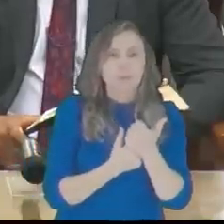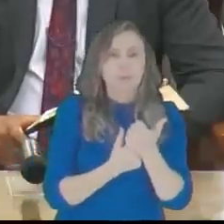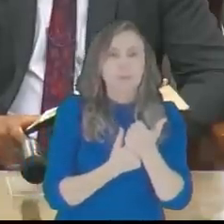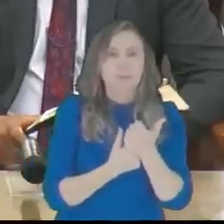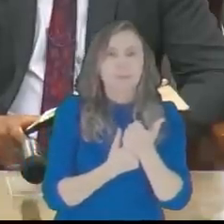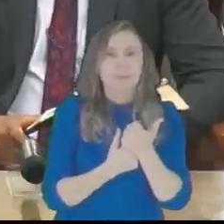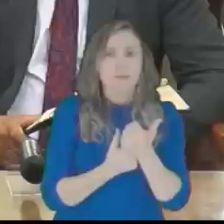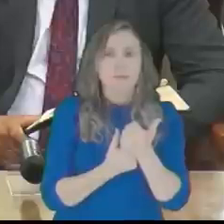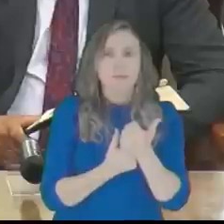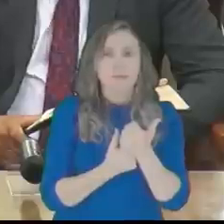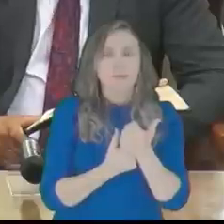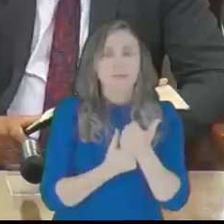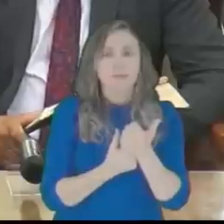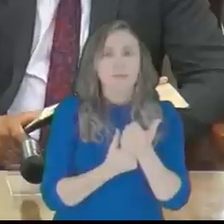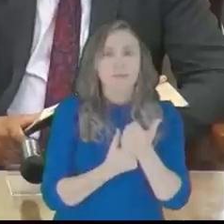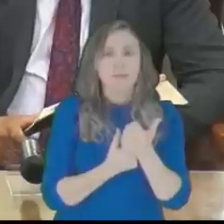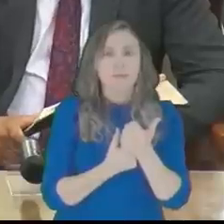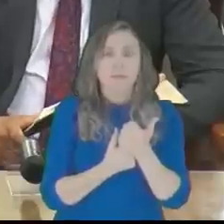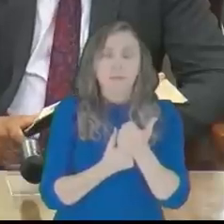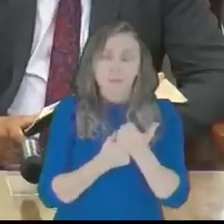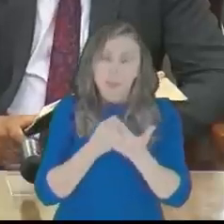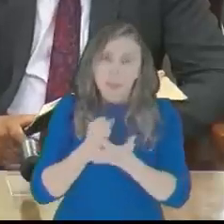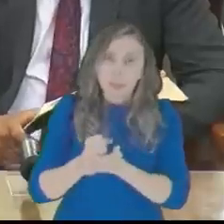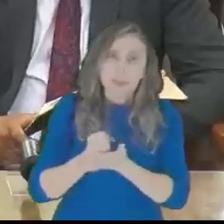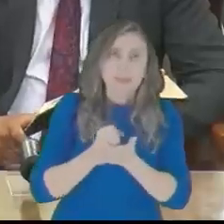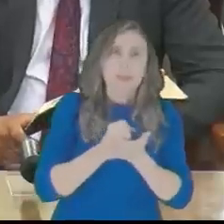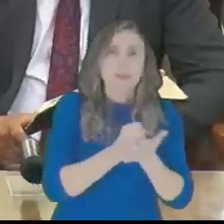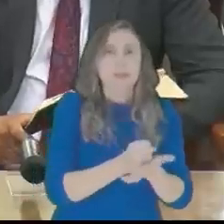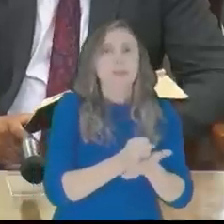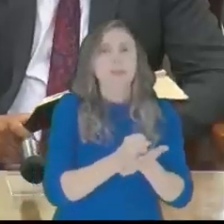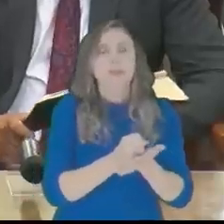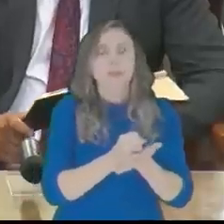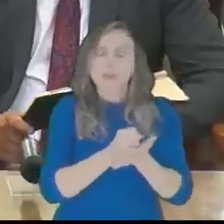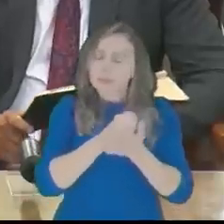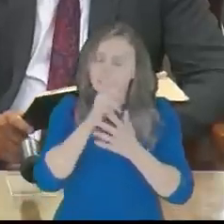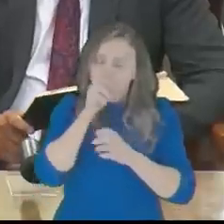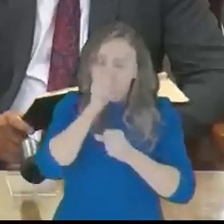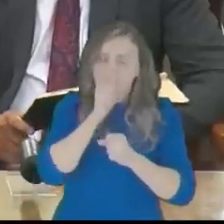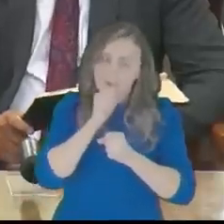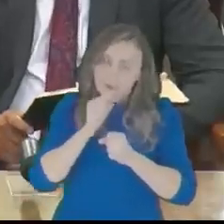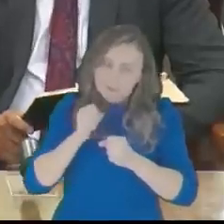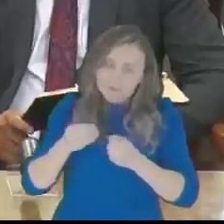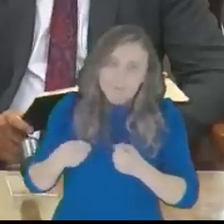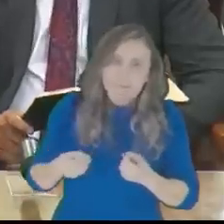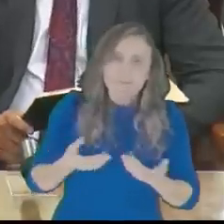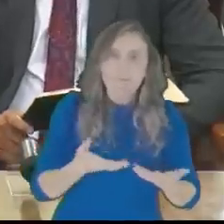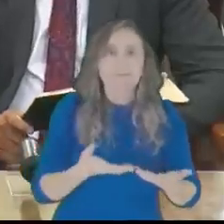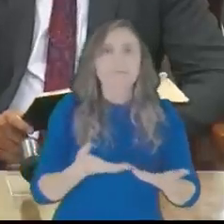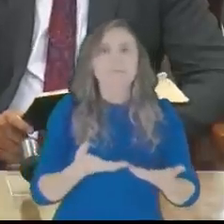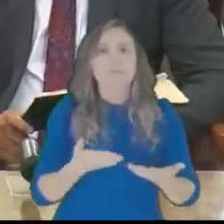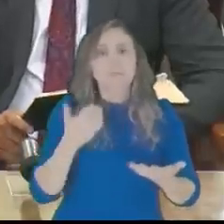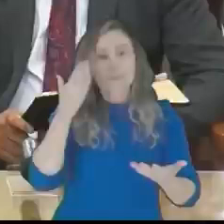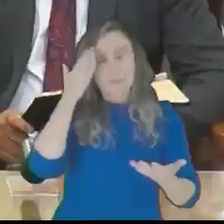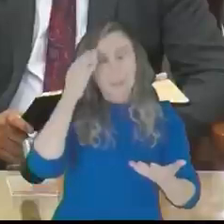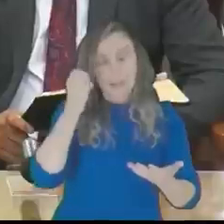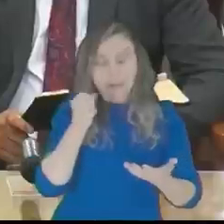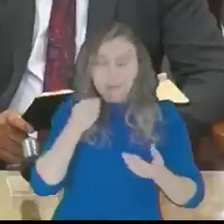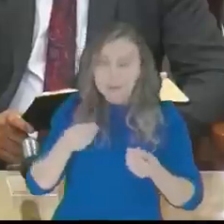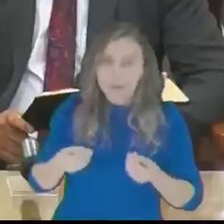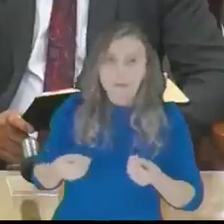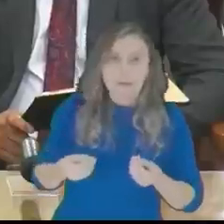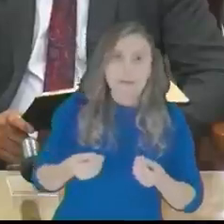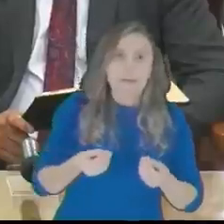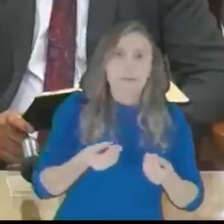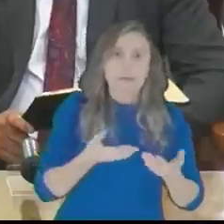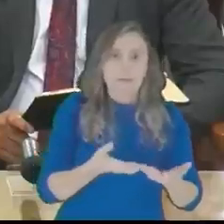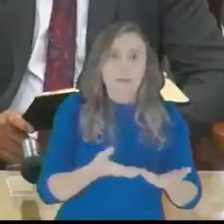Para dar respaldo, para dar força, para dar sabedoria,